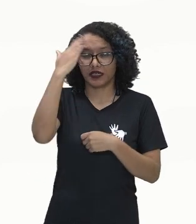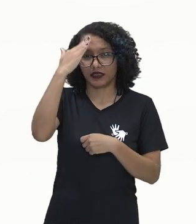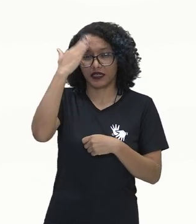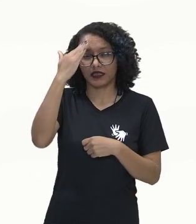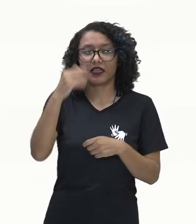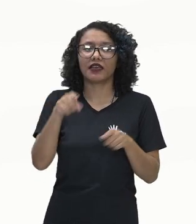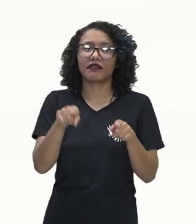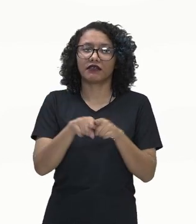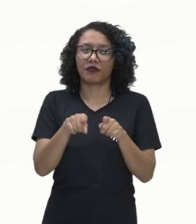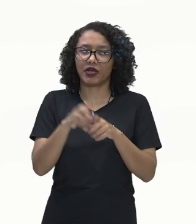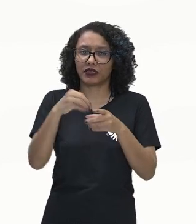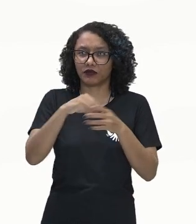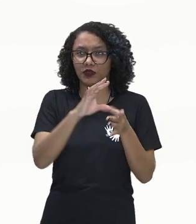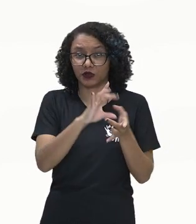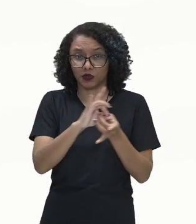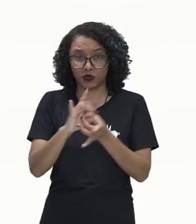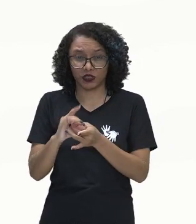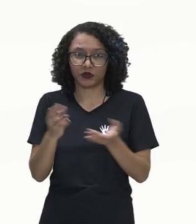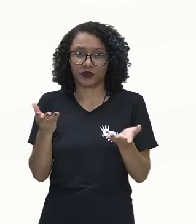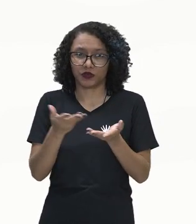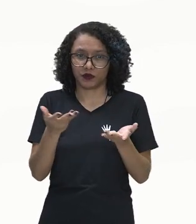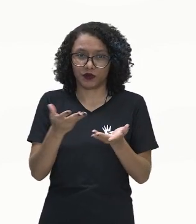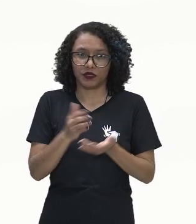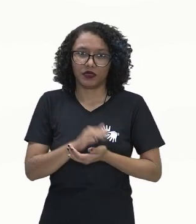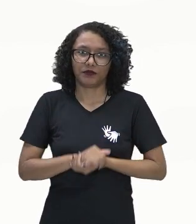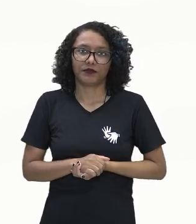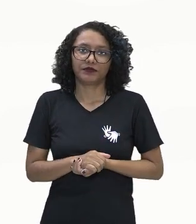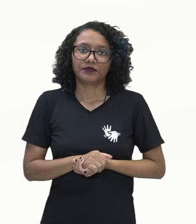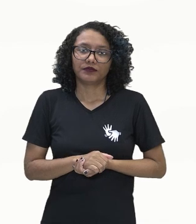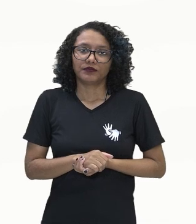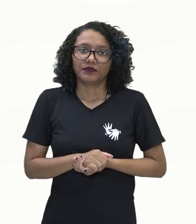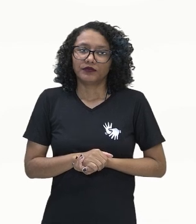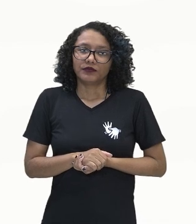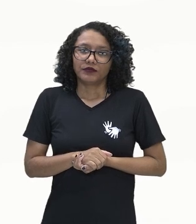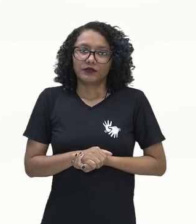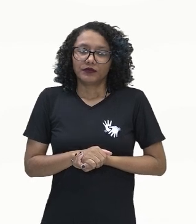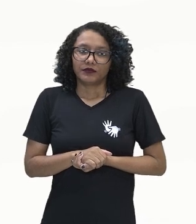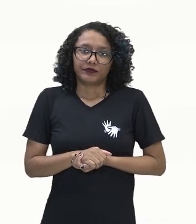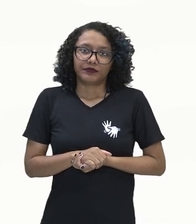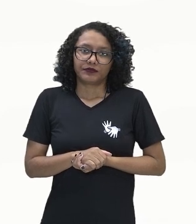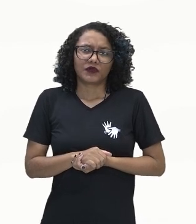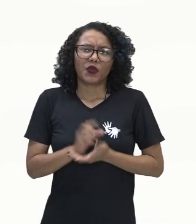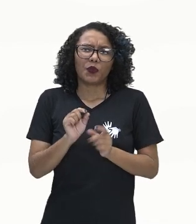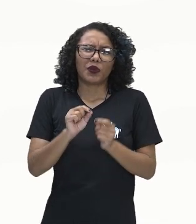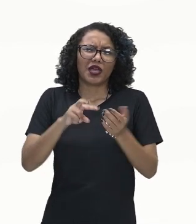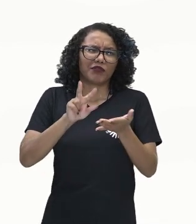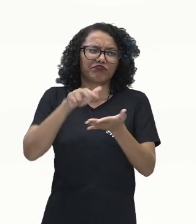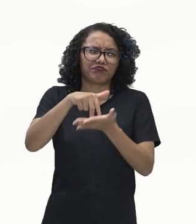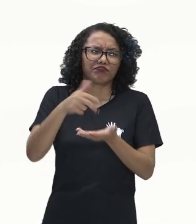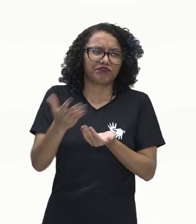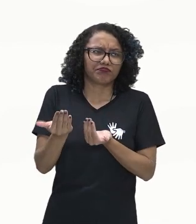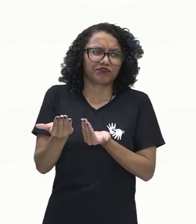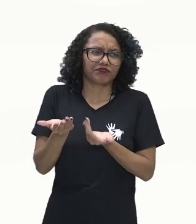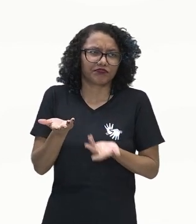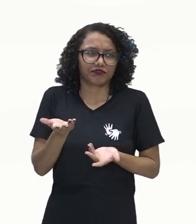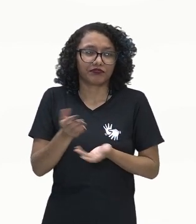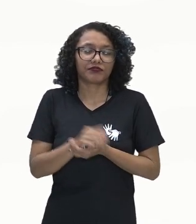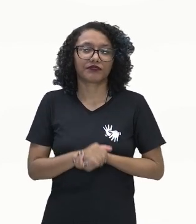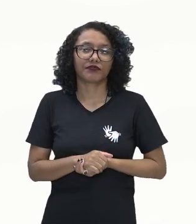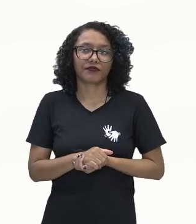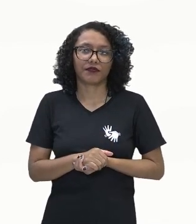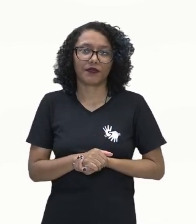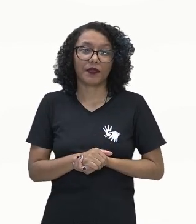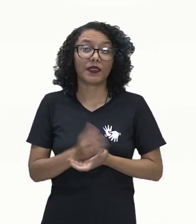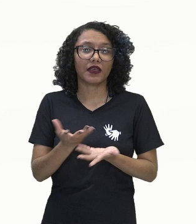contexto atual. Bem, a gente pode compreender o protagonismo juvenil como sendo ali uma forma de reconhecer que